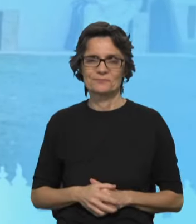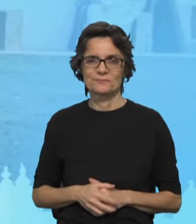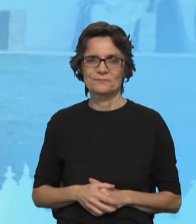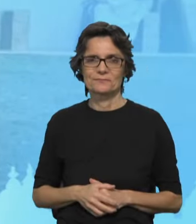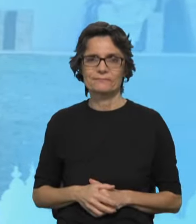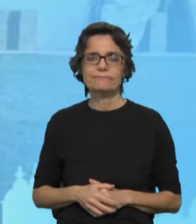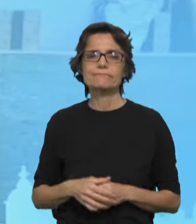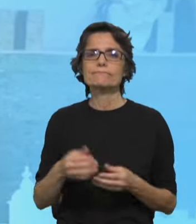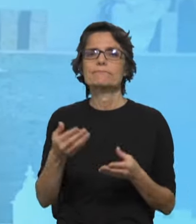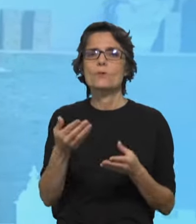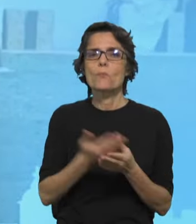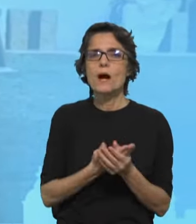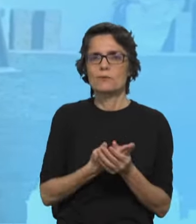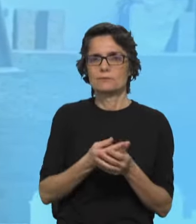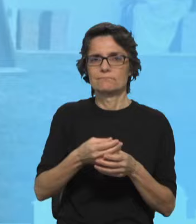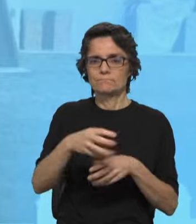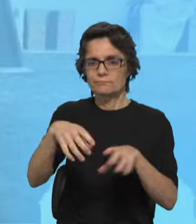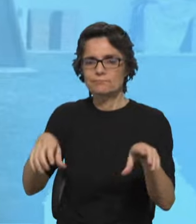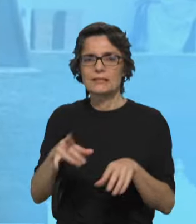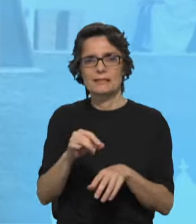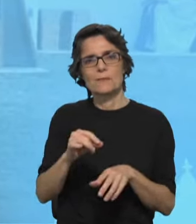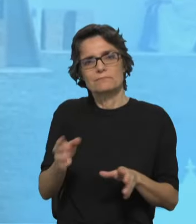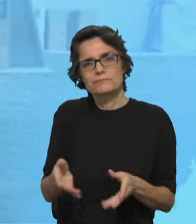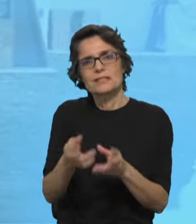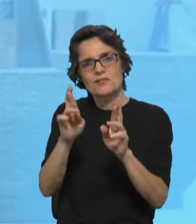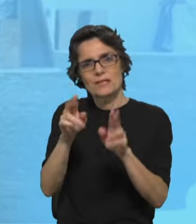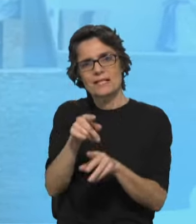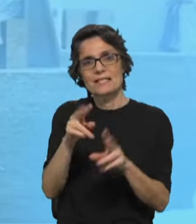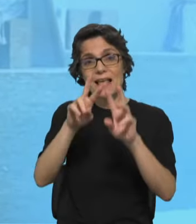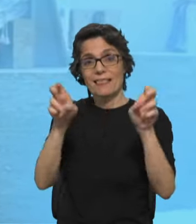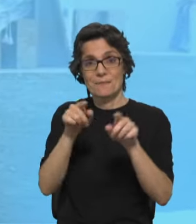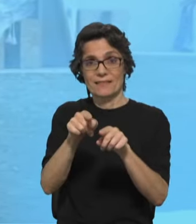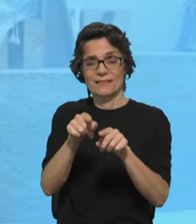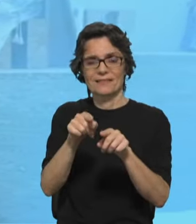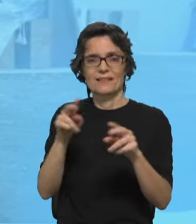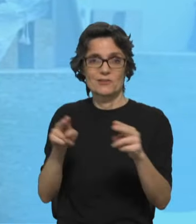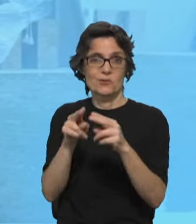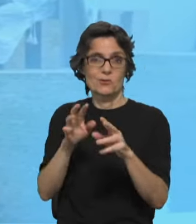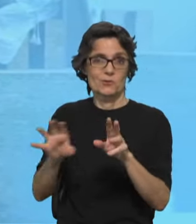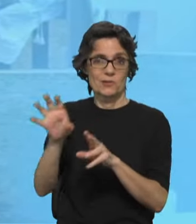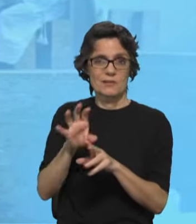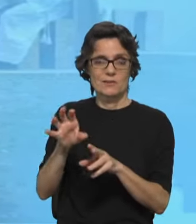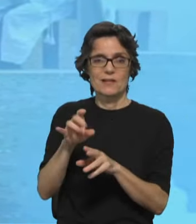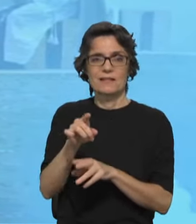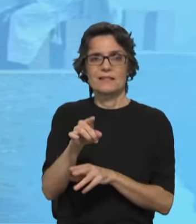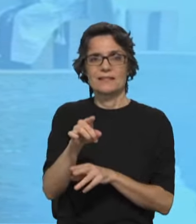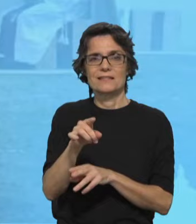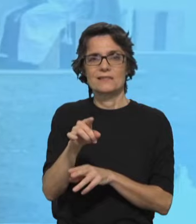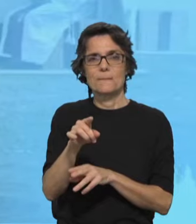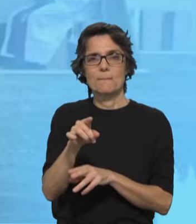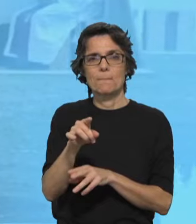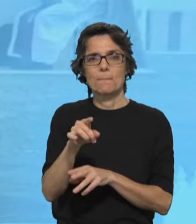pão, alimentar a esperança é o tema deste Congresso Eucarístico Nacional, que remete desde logo para